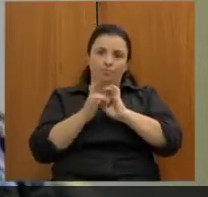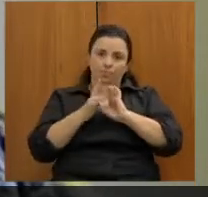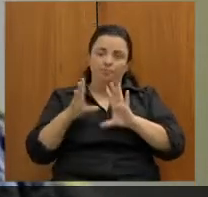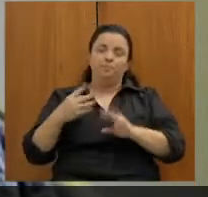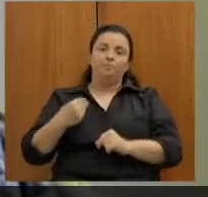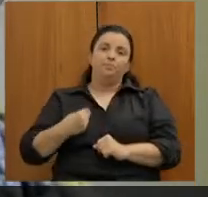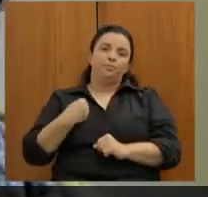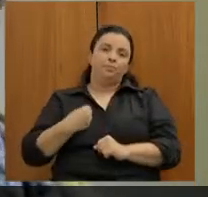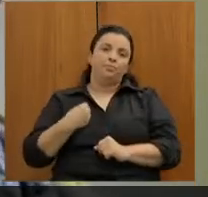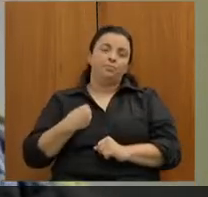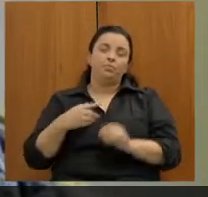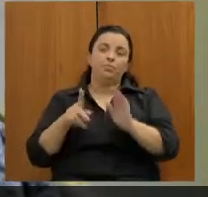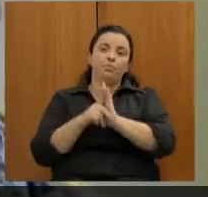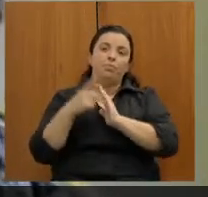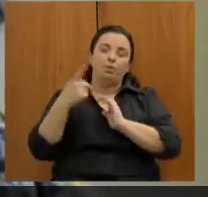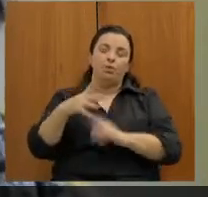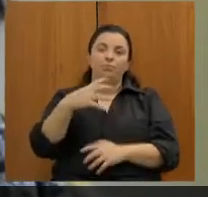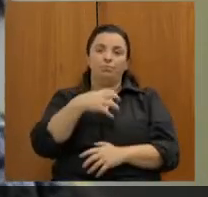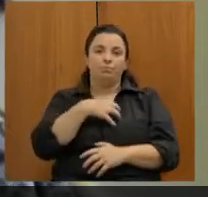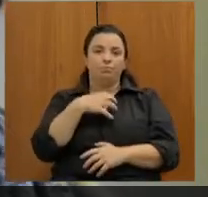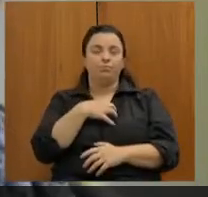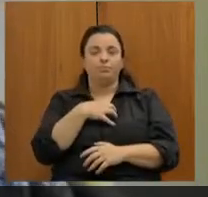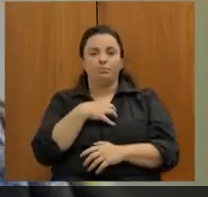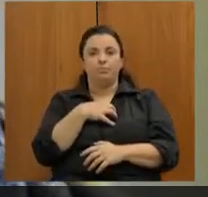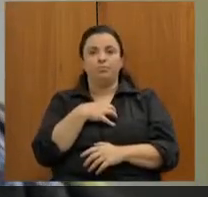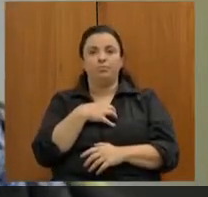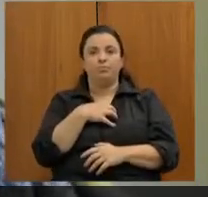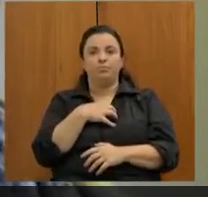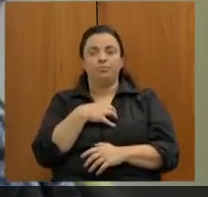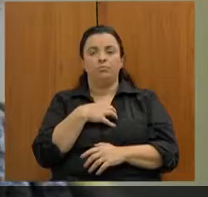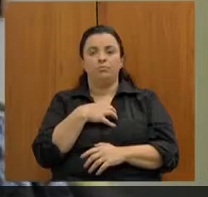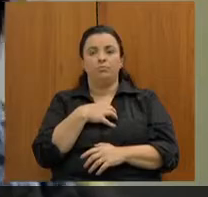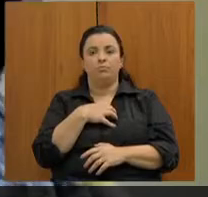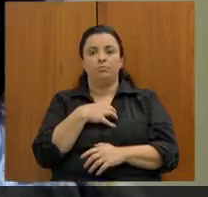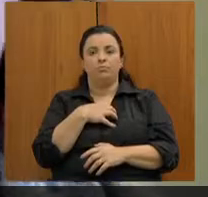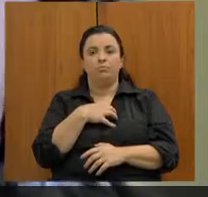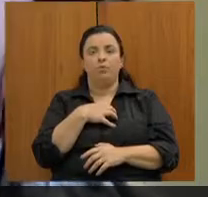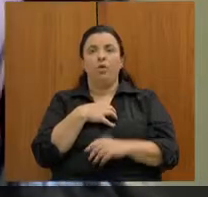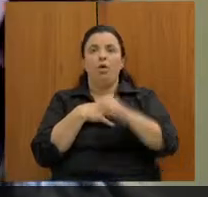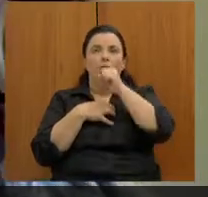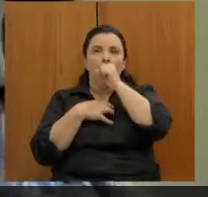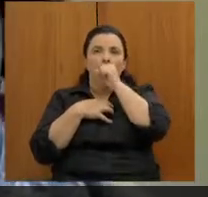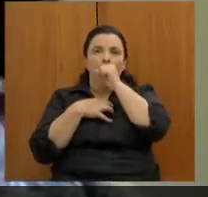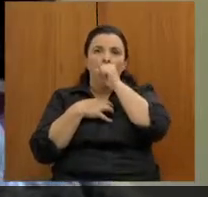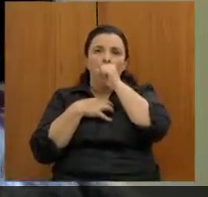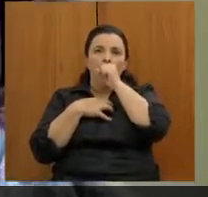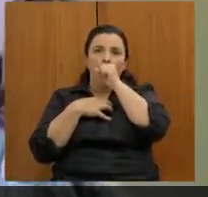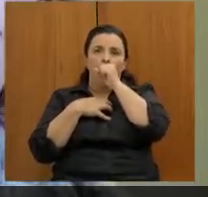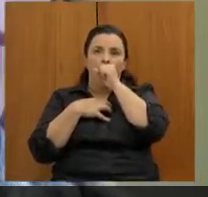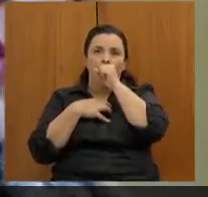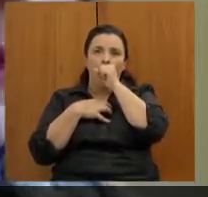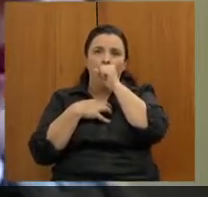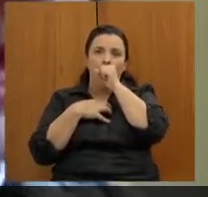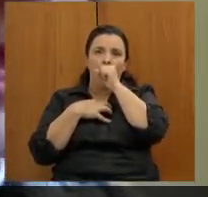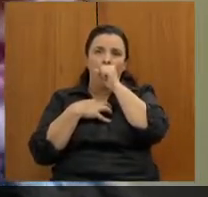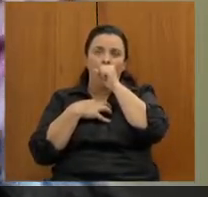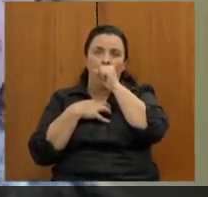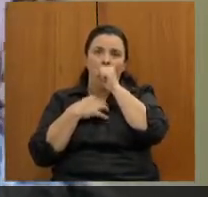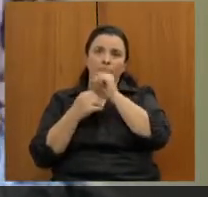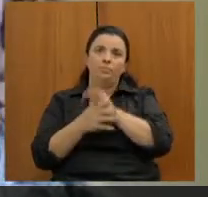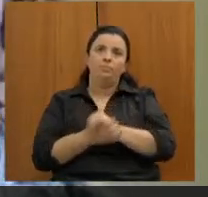elas são né tem a opressão o que existe aí em razão do gênero Essa